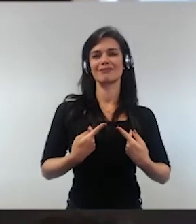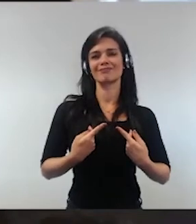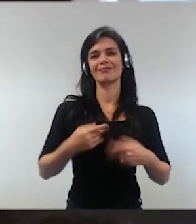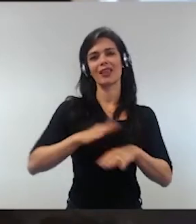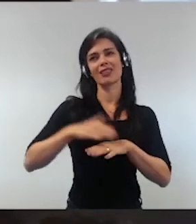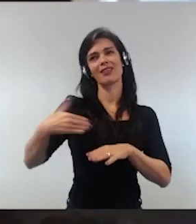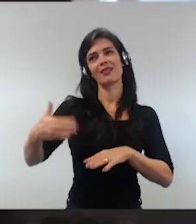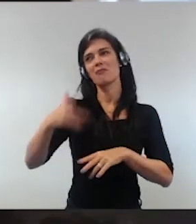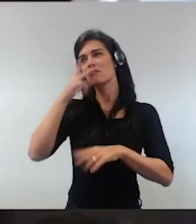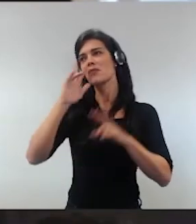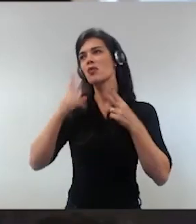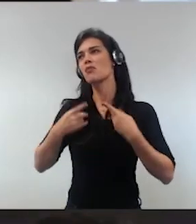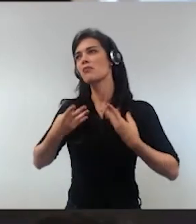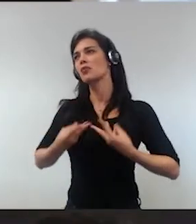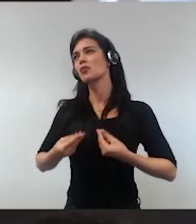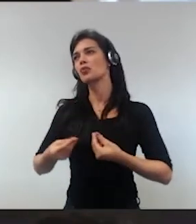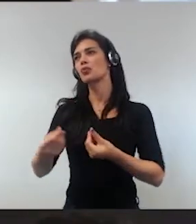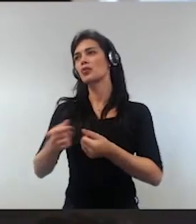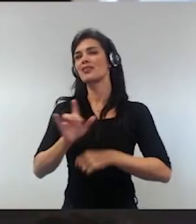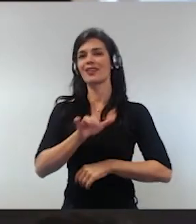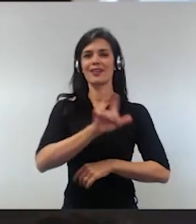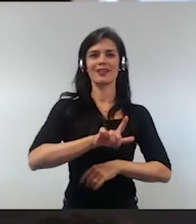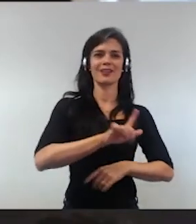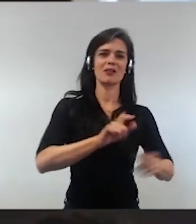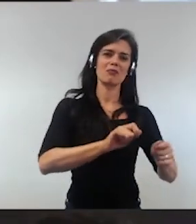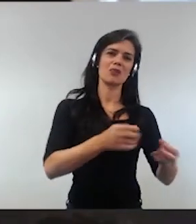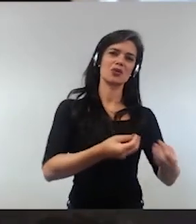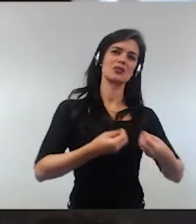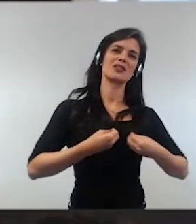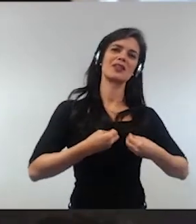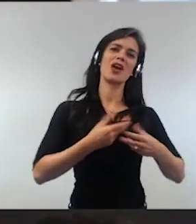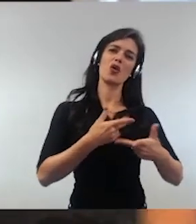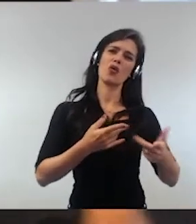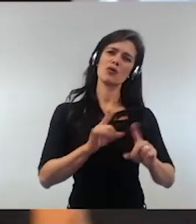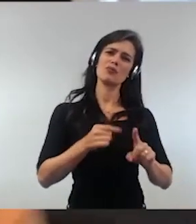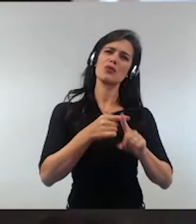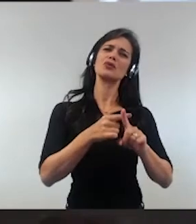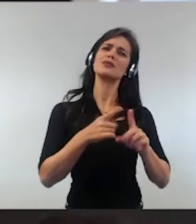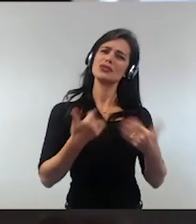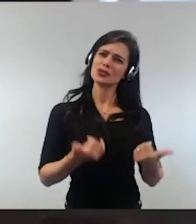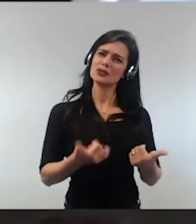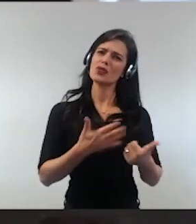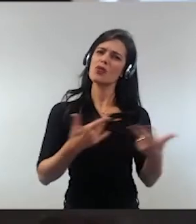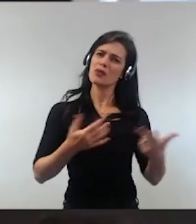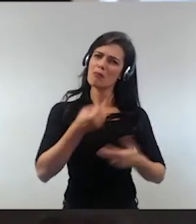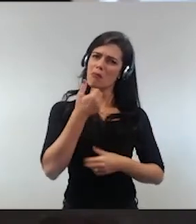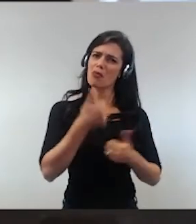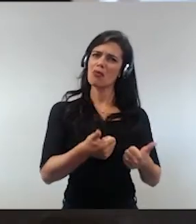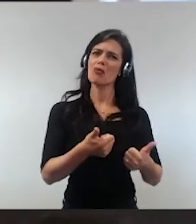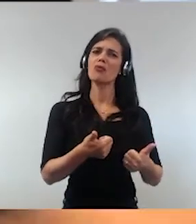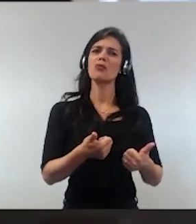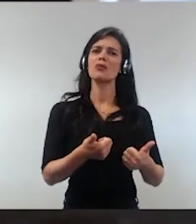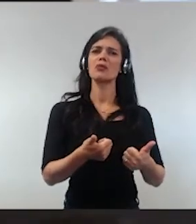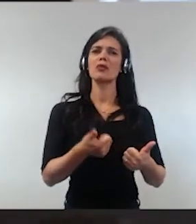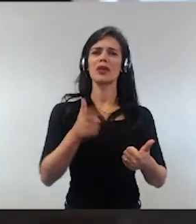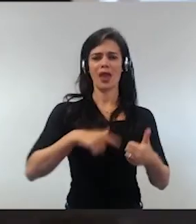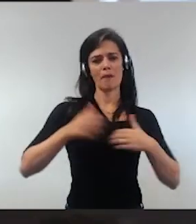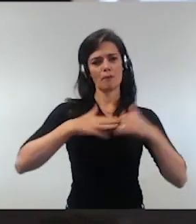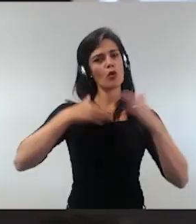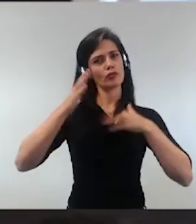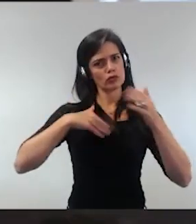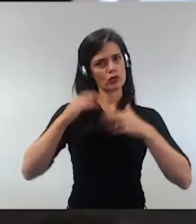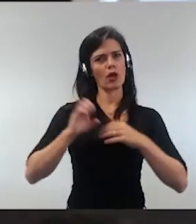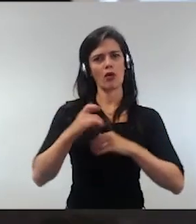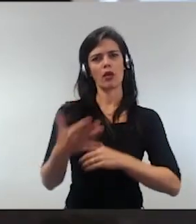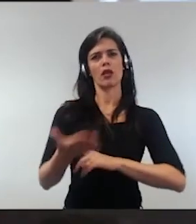né? Então, se tem algo que eu vejo na literatura como benefício, e que é um benefício que, além de ser algo profissional também que vai